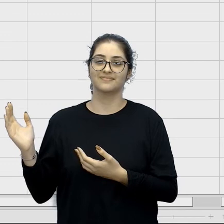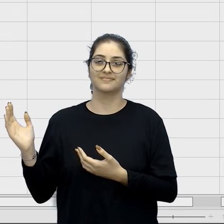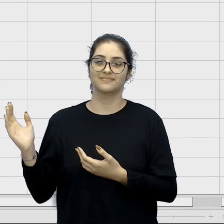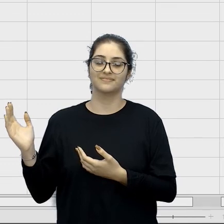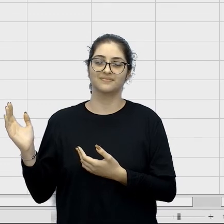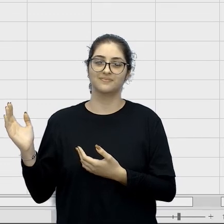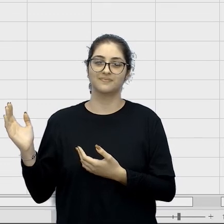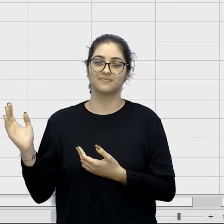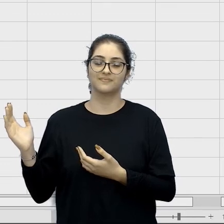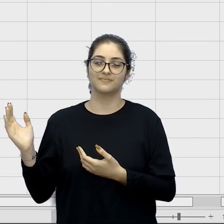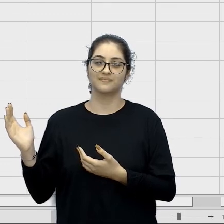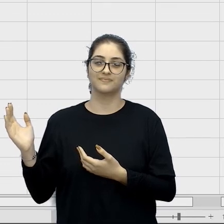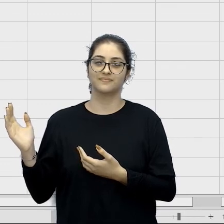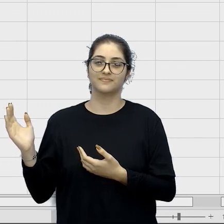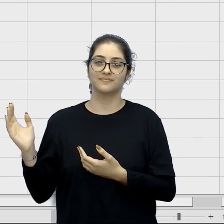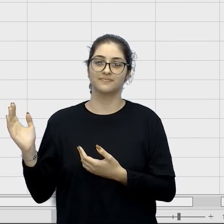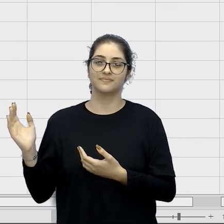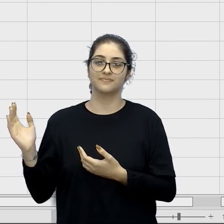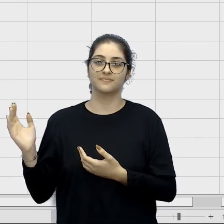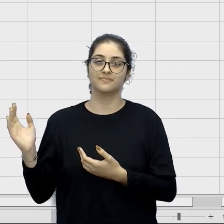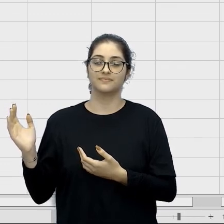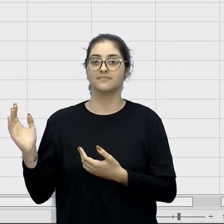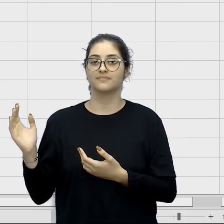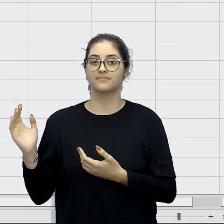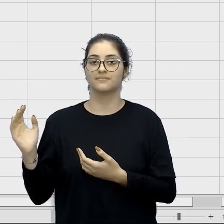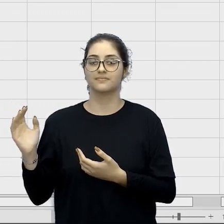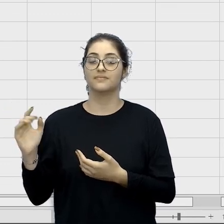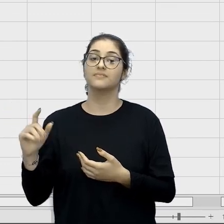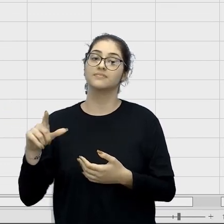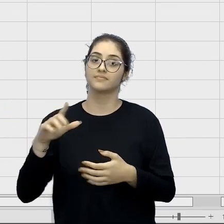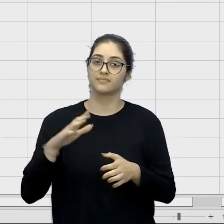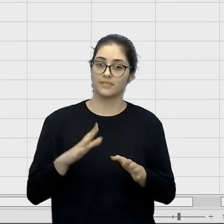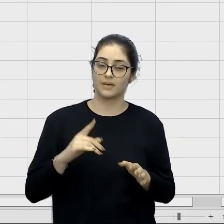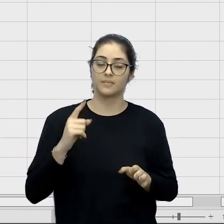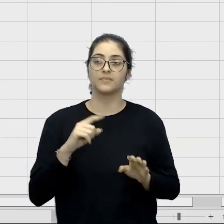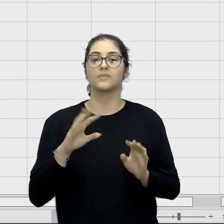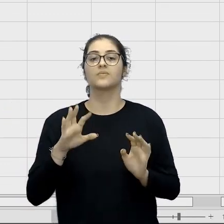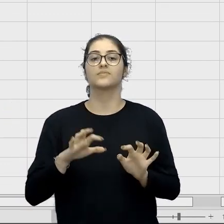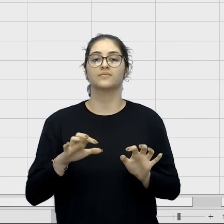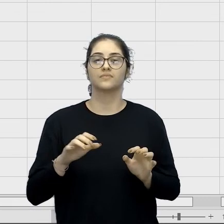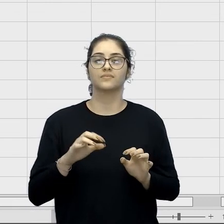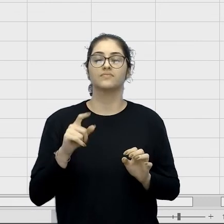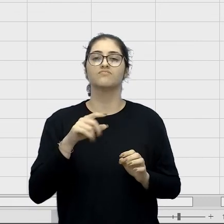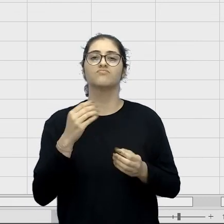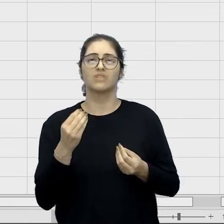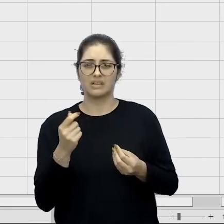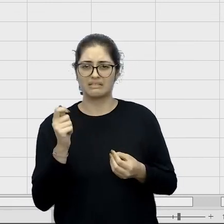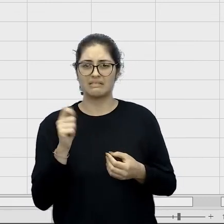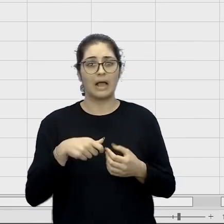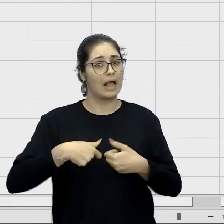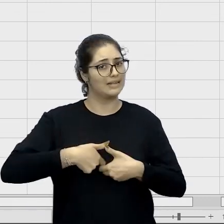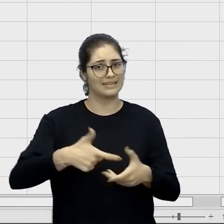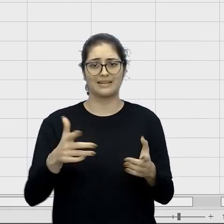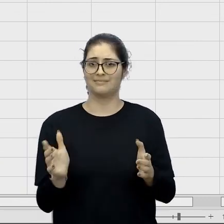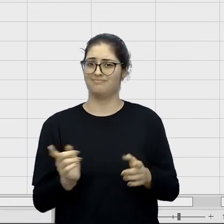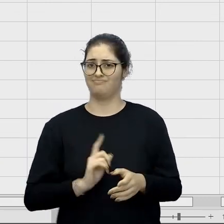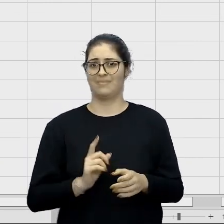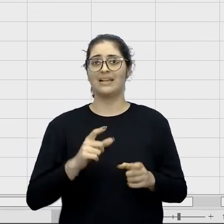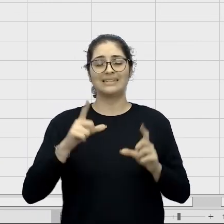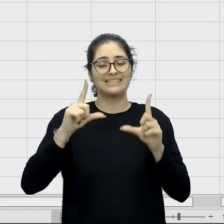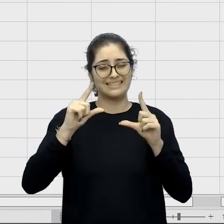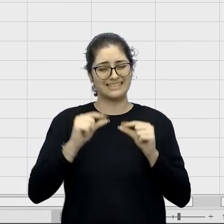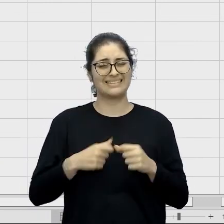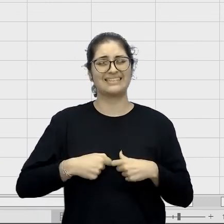Intercâmbio. Então a gente tem essa renda mensal. Pensando que a gente não vai gastar isso. Sim. Será que dá? Vamos tentar gastar um pouco menos,